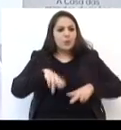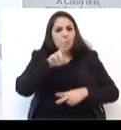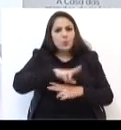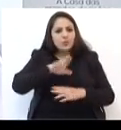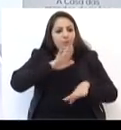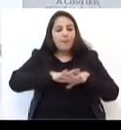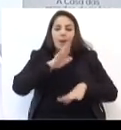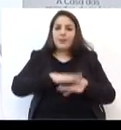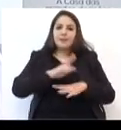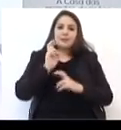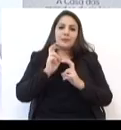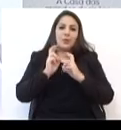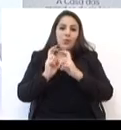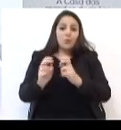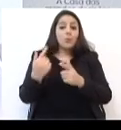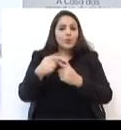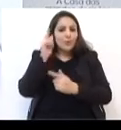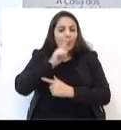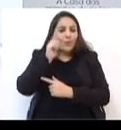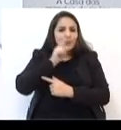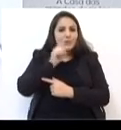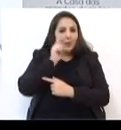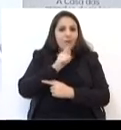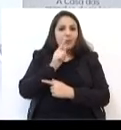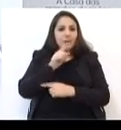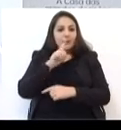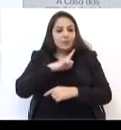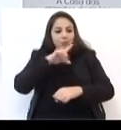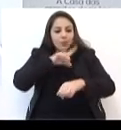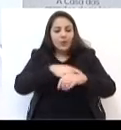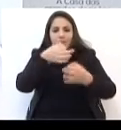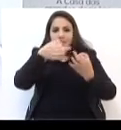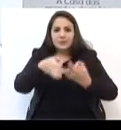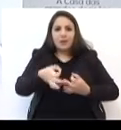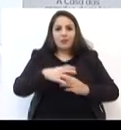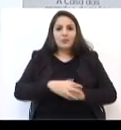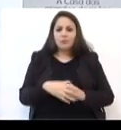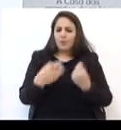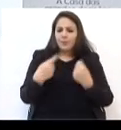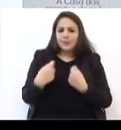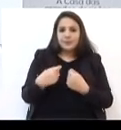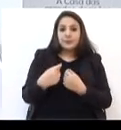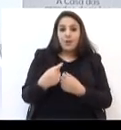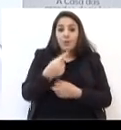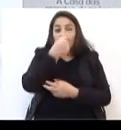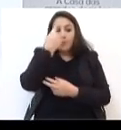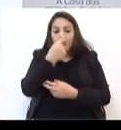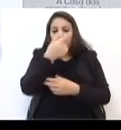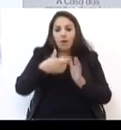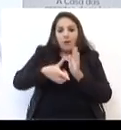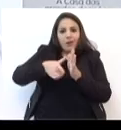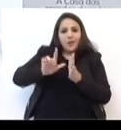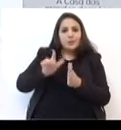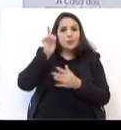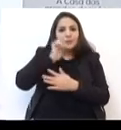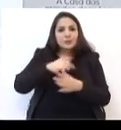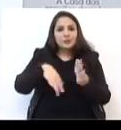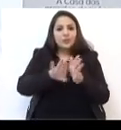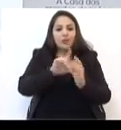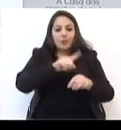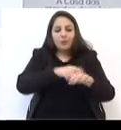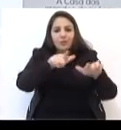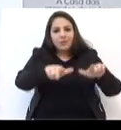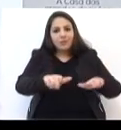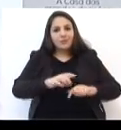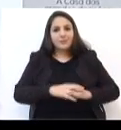mais o transporte coletivo, porque ele vai ter condições, ele vai ter horário, entende? Ele não vai precisar ser 1 hora antes para chegar no seu destino.